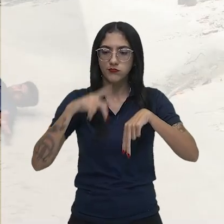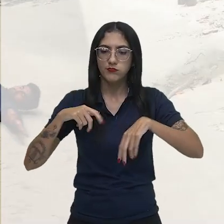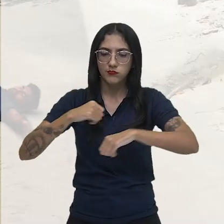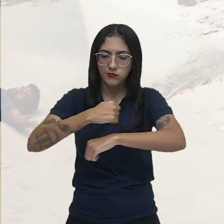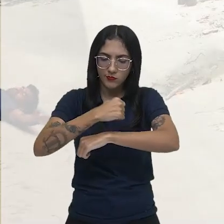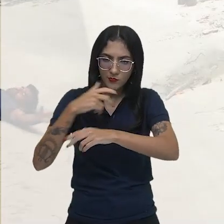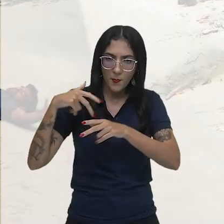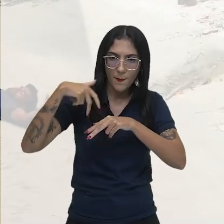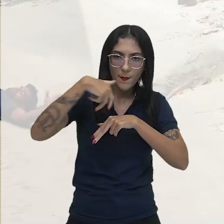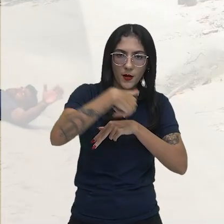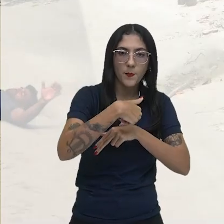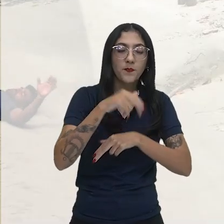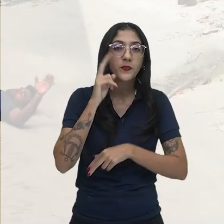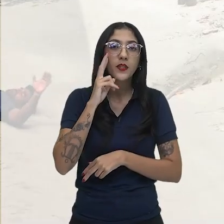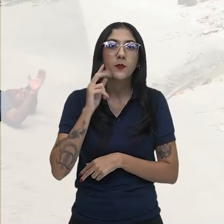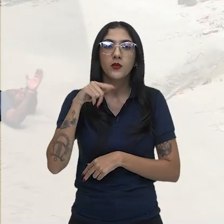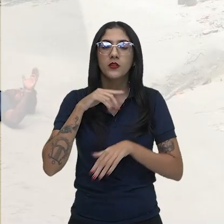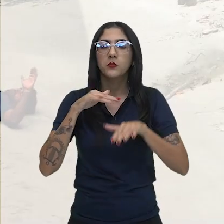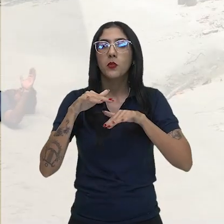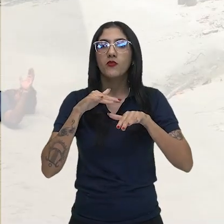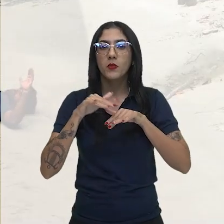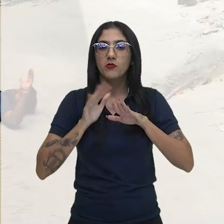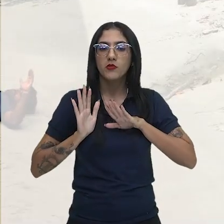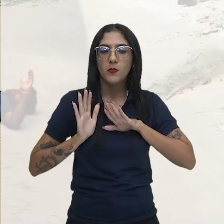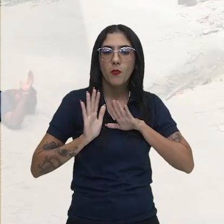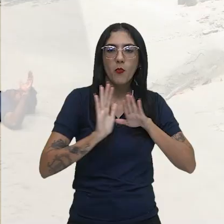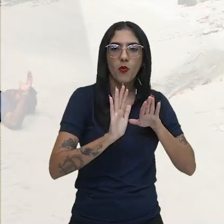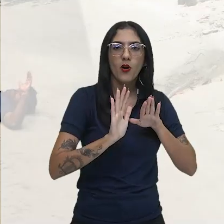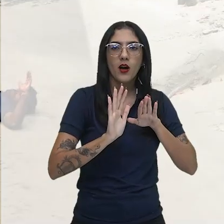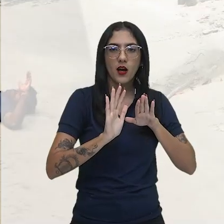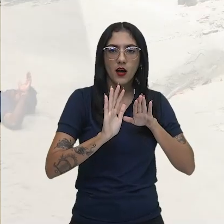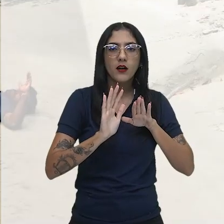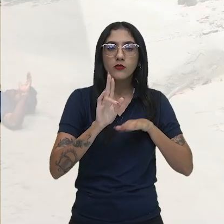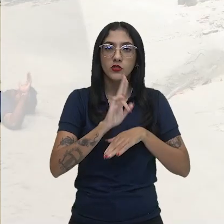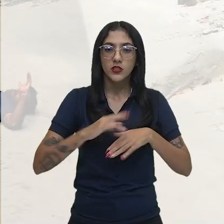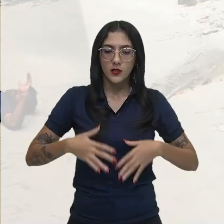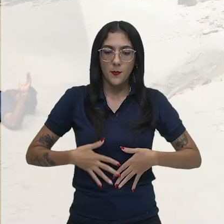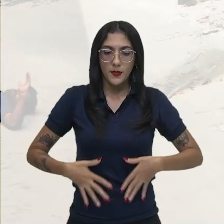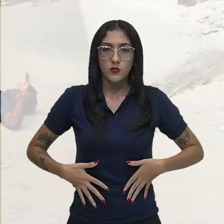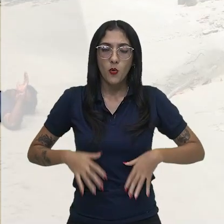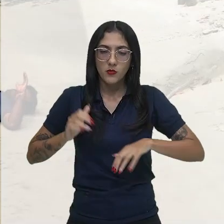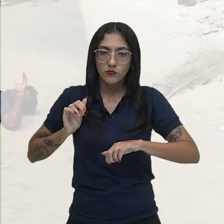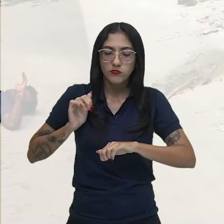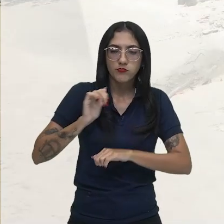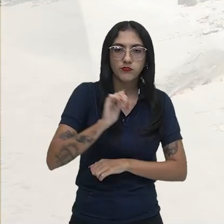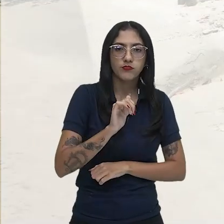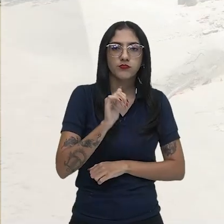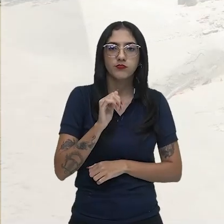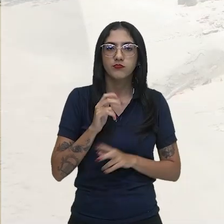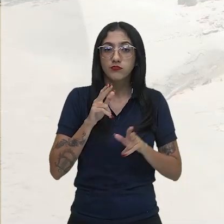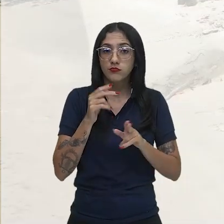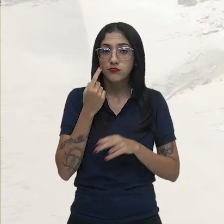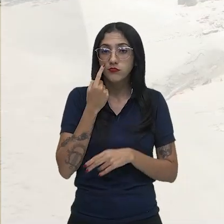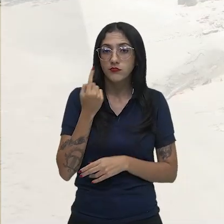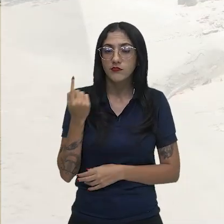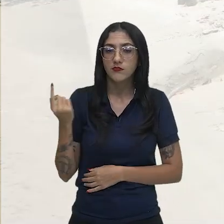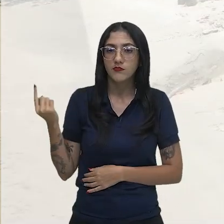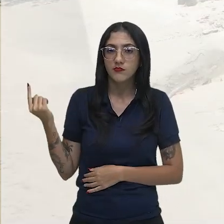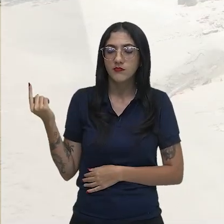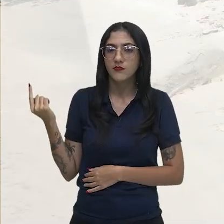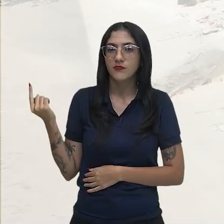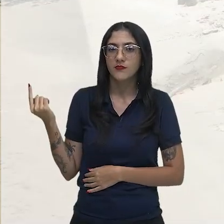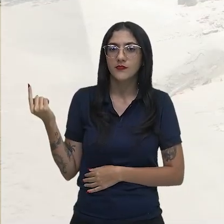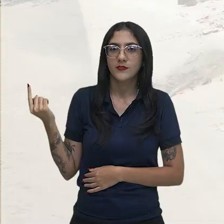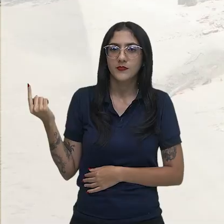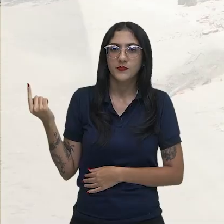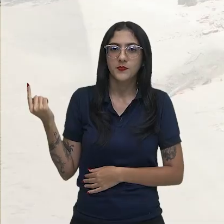chão, lembrando que ele empurra esse oponente ali pelo abdômen. Vejam mais uma vez, observem